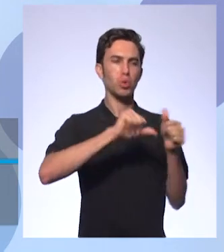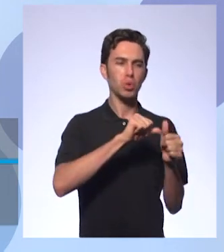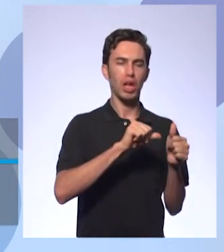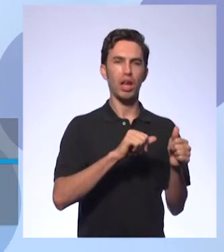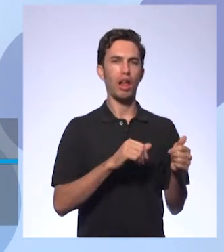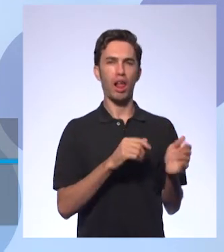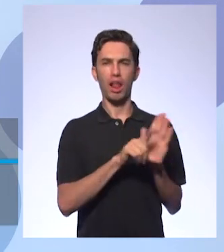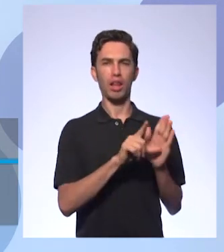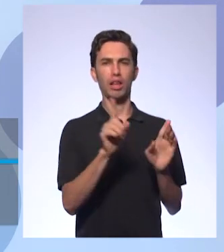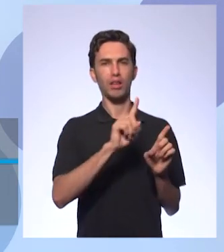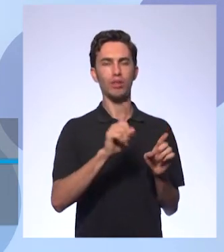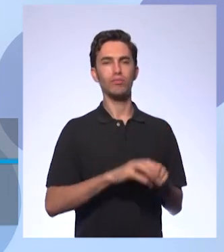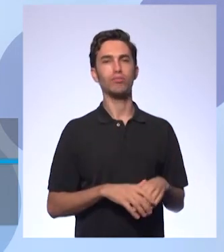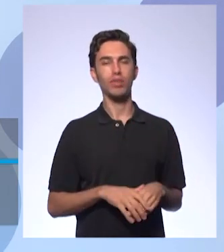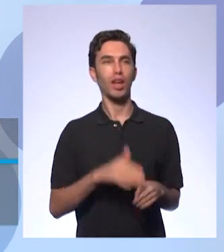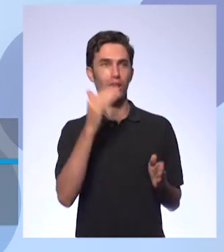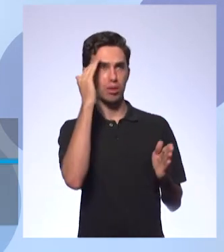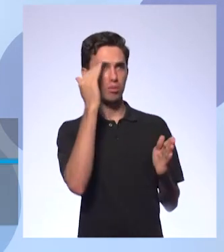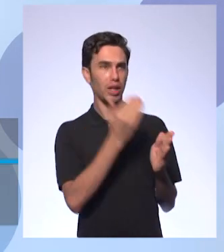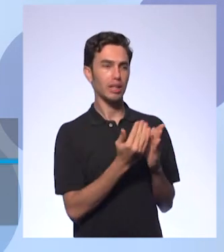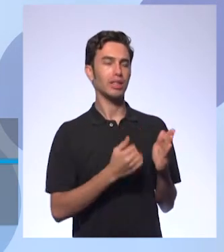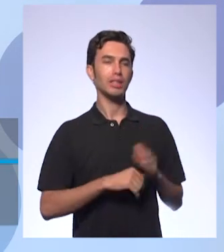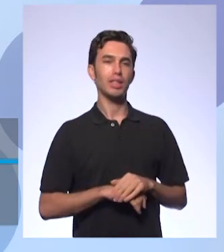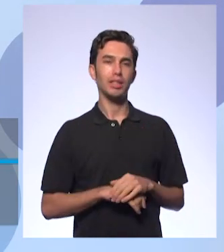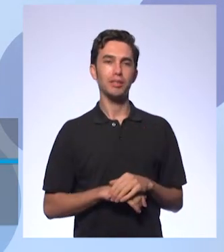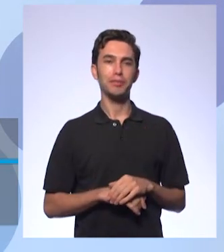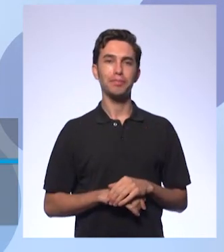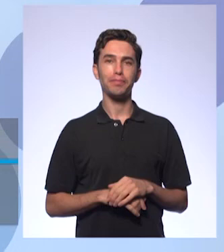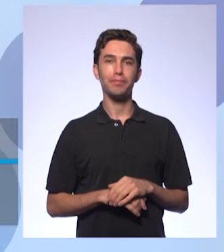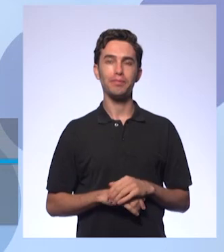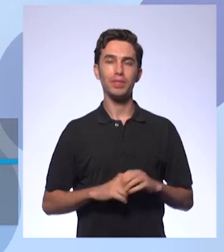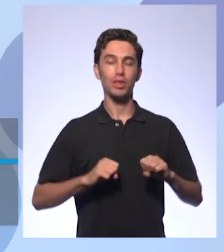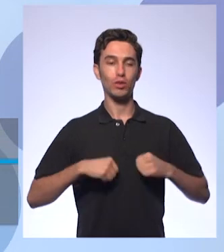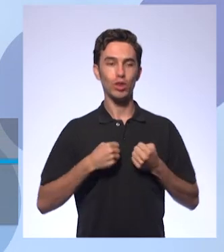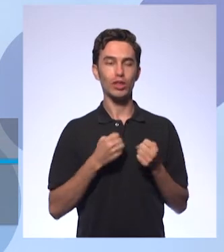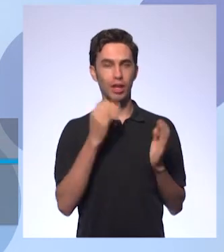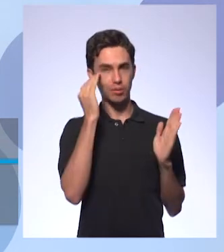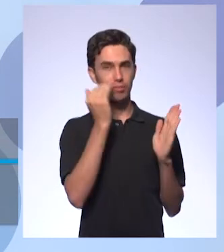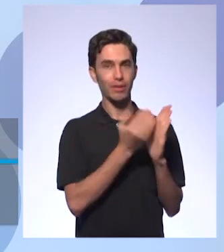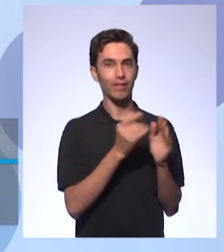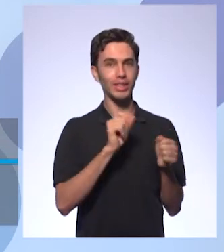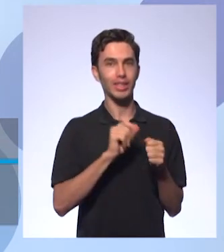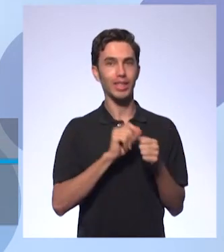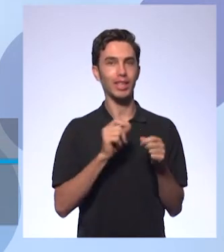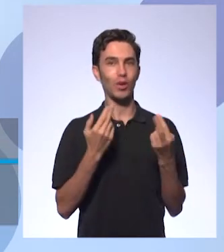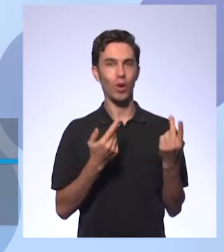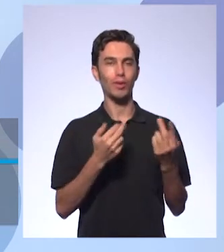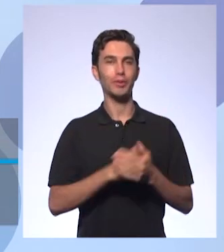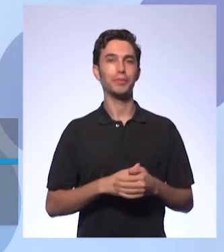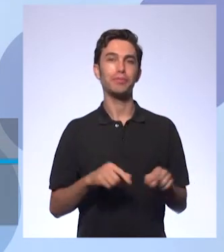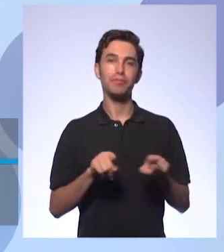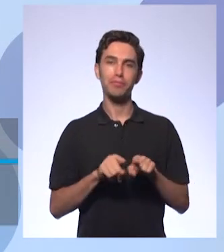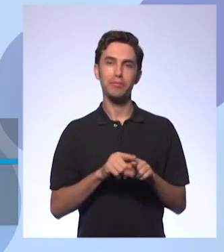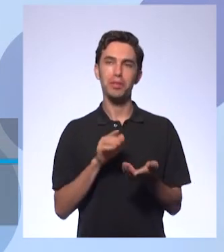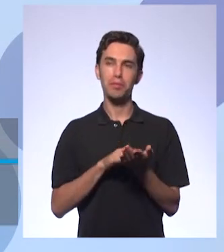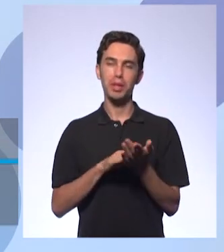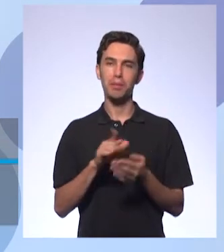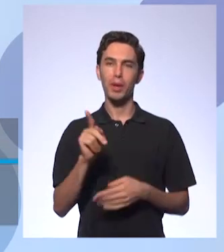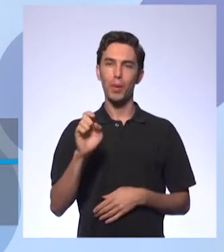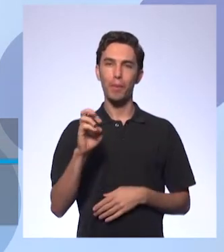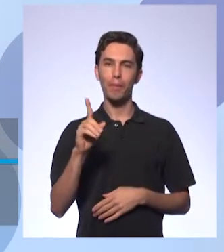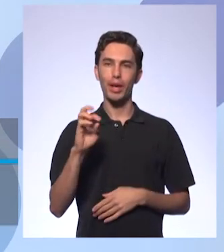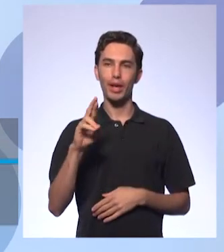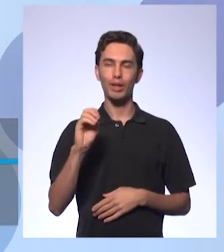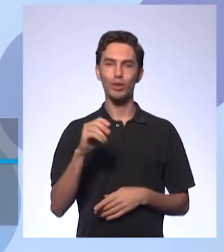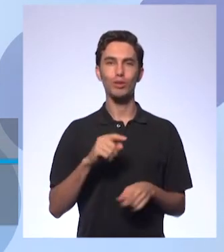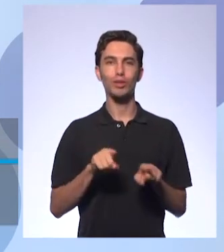né? Obedecer e cumprir e não ficar alterando. Pedro, gostei da sua participação. Né? E muita gente dizendo para nós, feliz dia dos professores. Muito